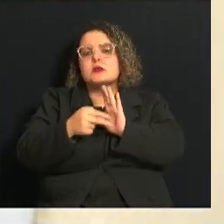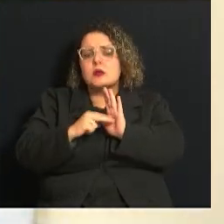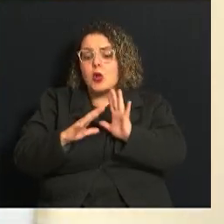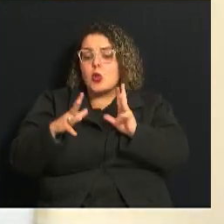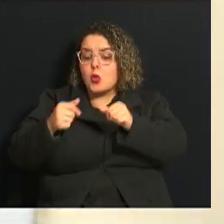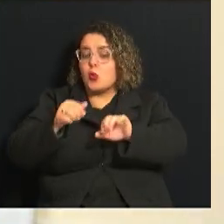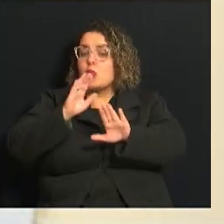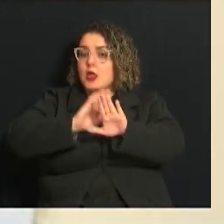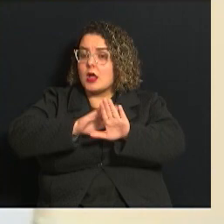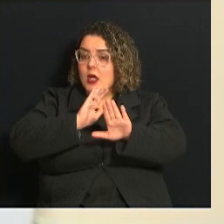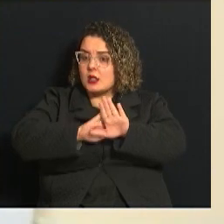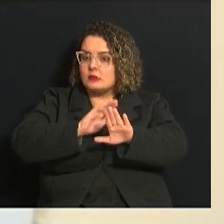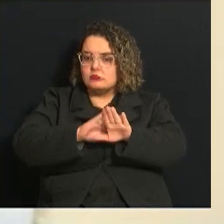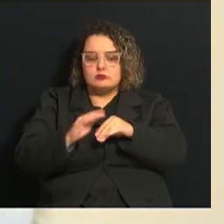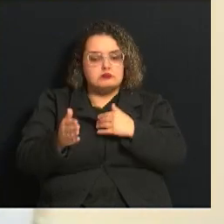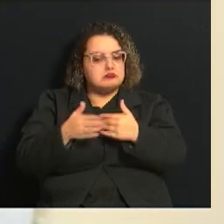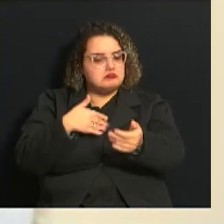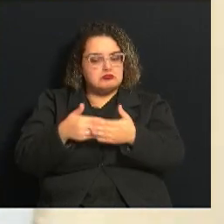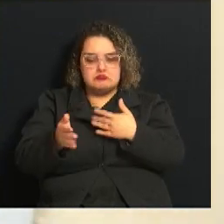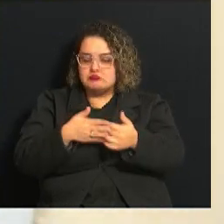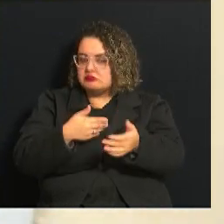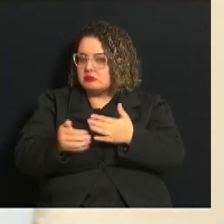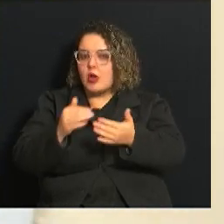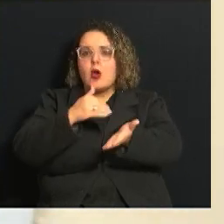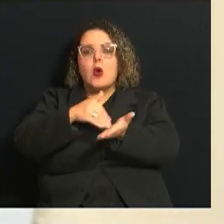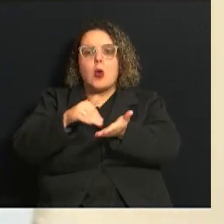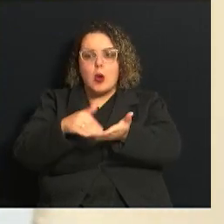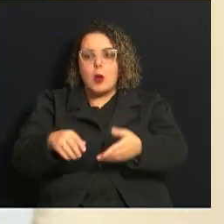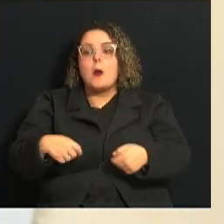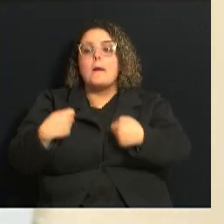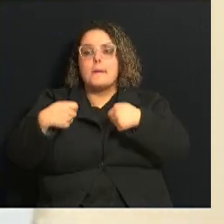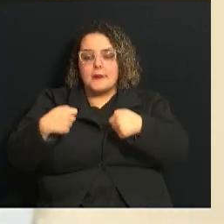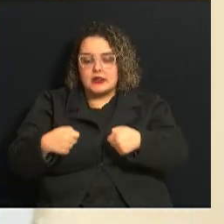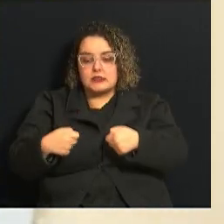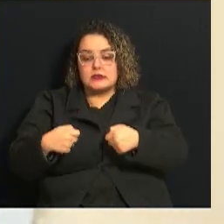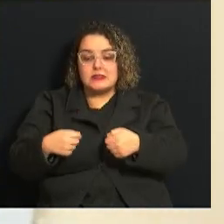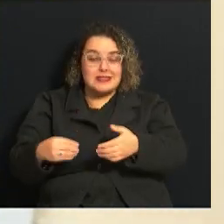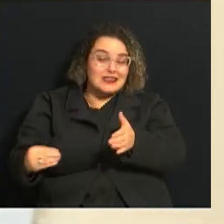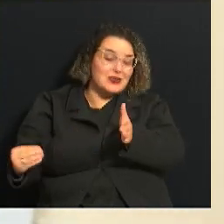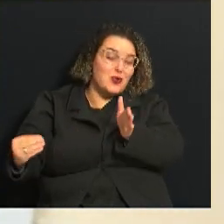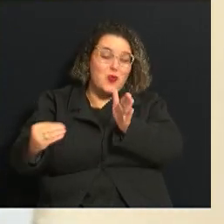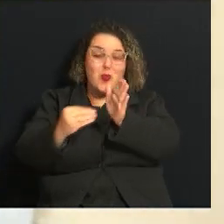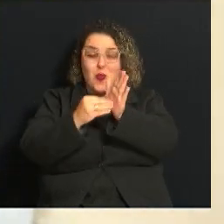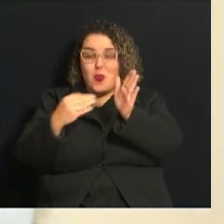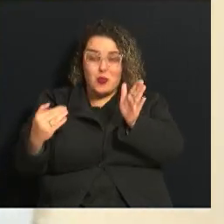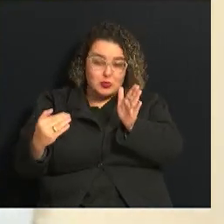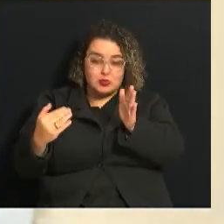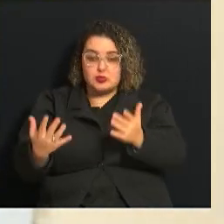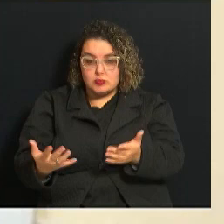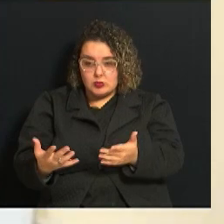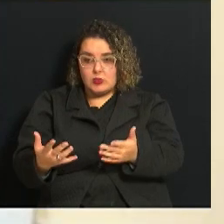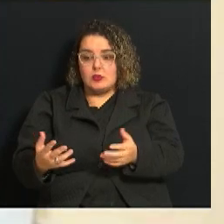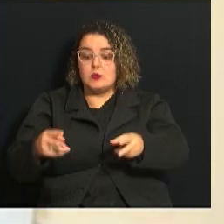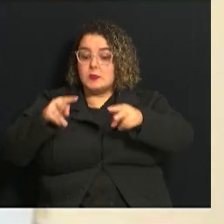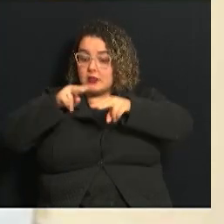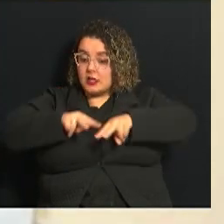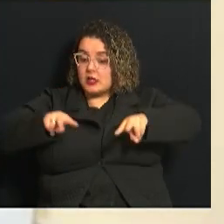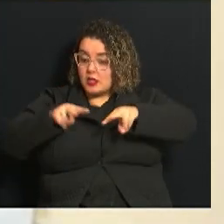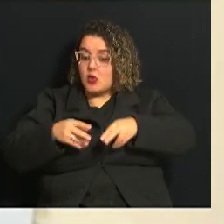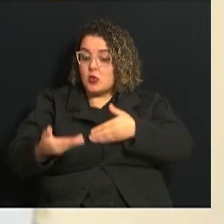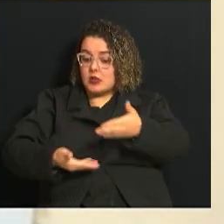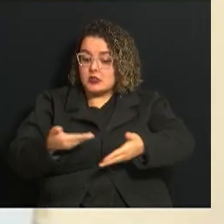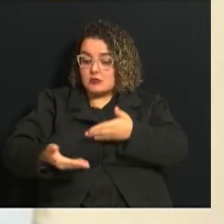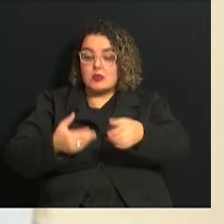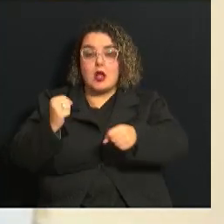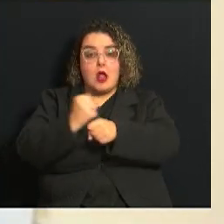ação de qualquer secretaria deve em última instância tá avisando que aquele serviço aquela